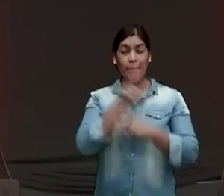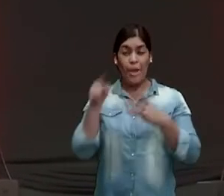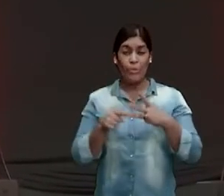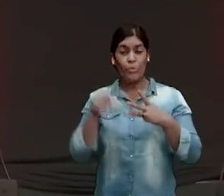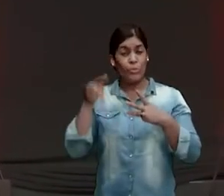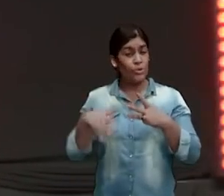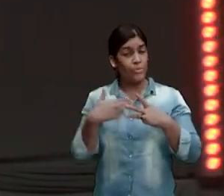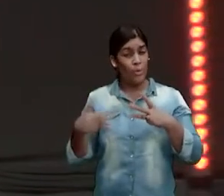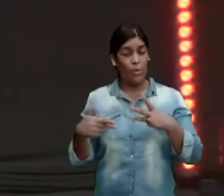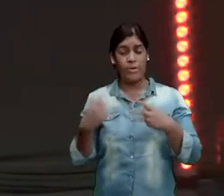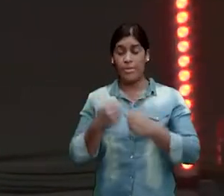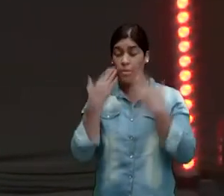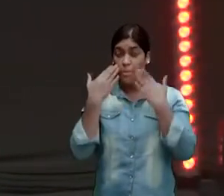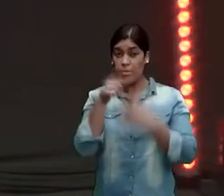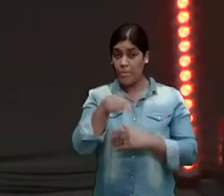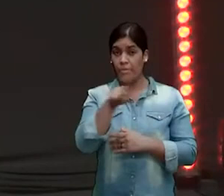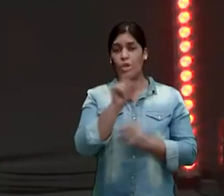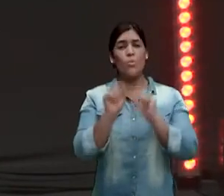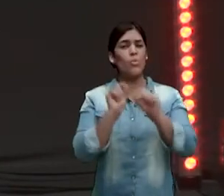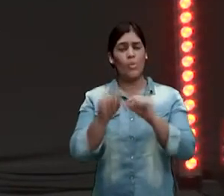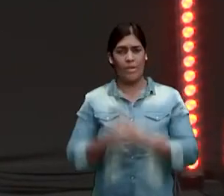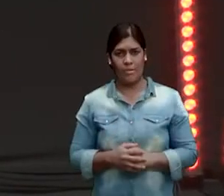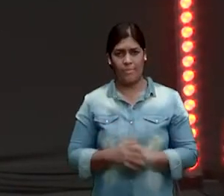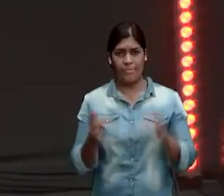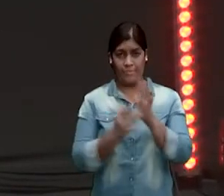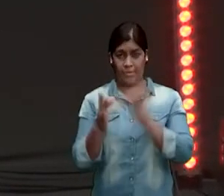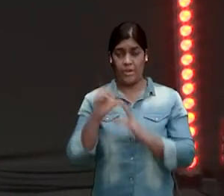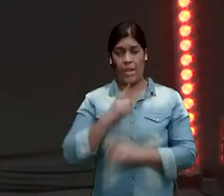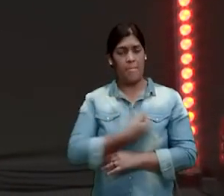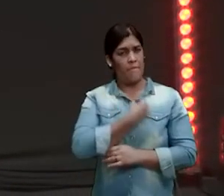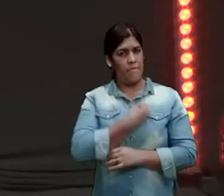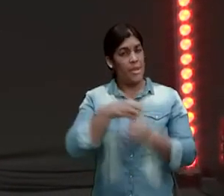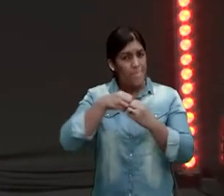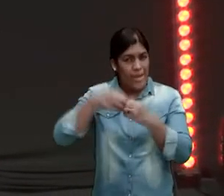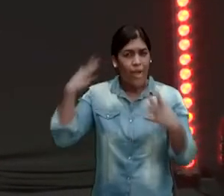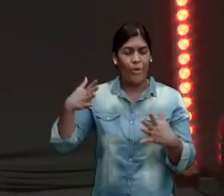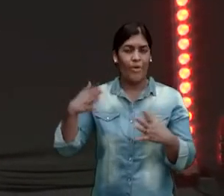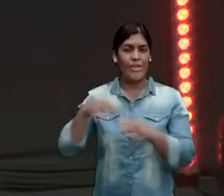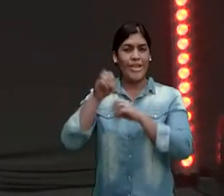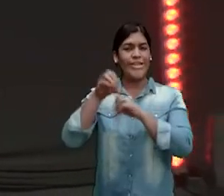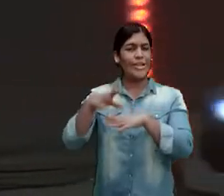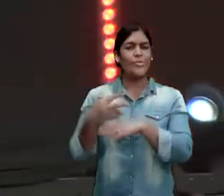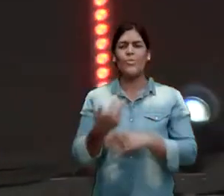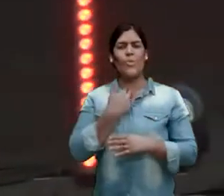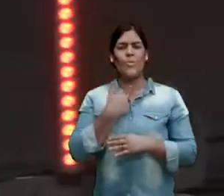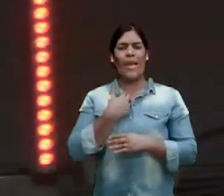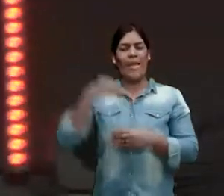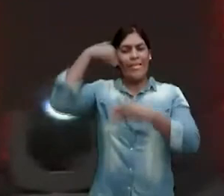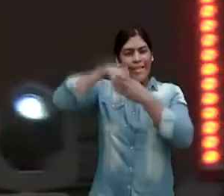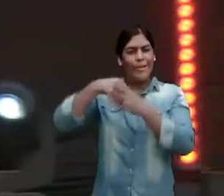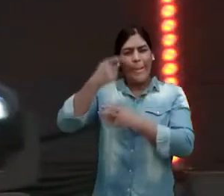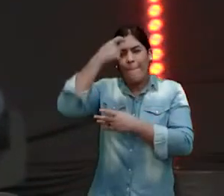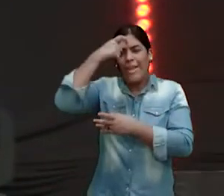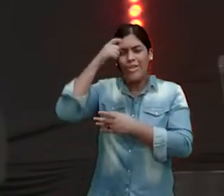coisa que eu preciso mostrar para você ele tem uma vida Milagrosa ele tem sinos que não cabem na mente humana mas em